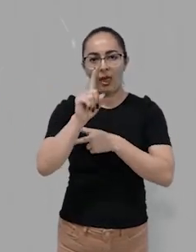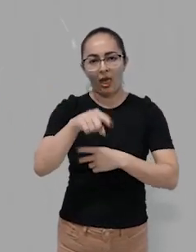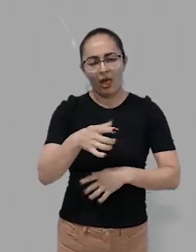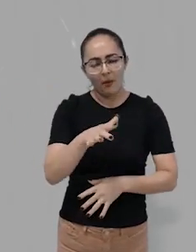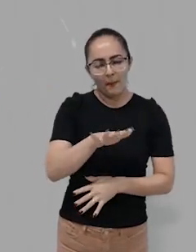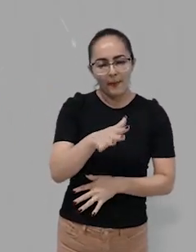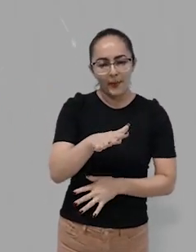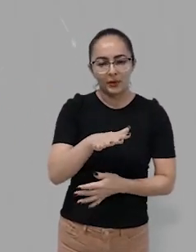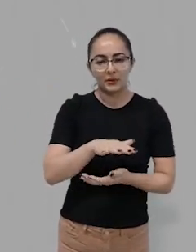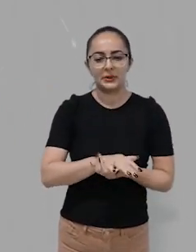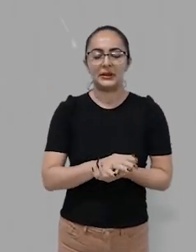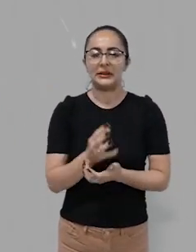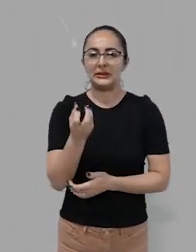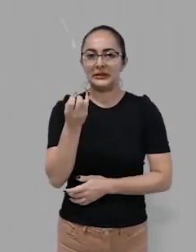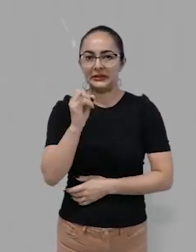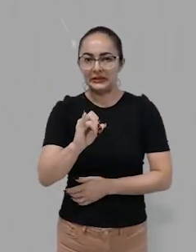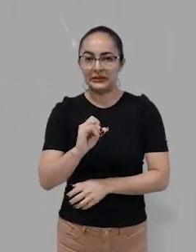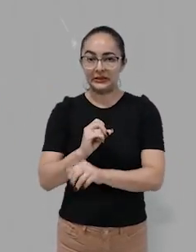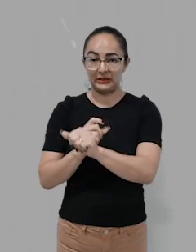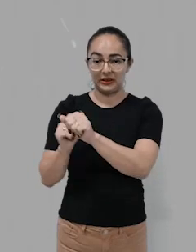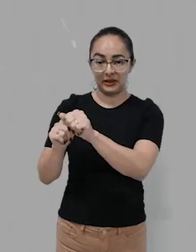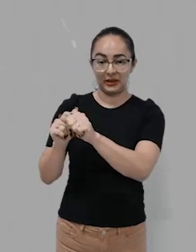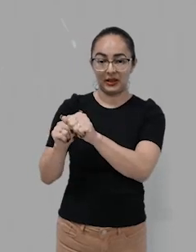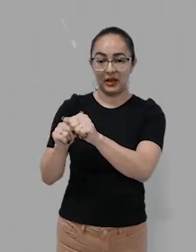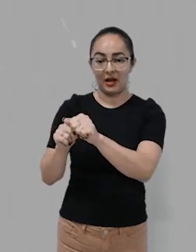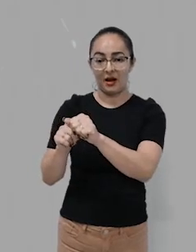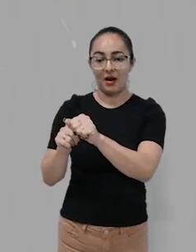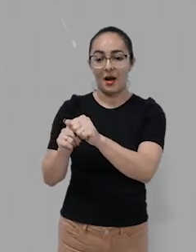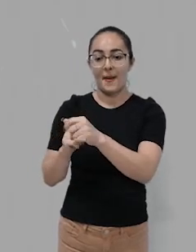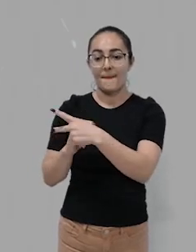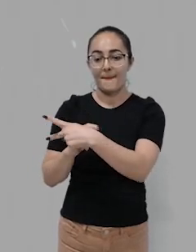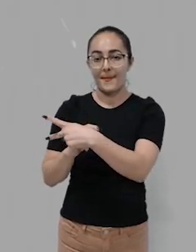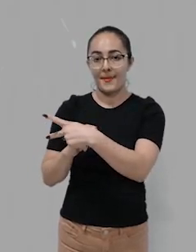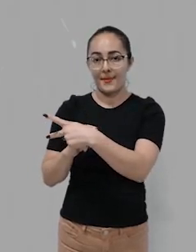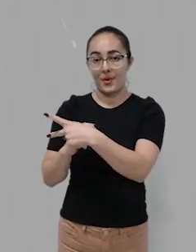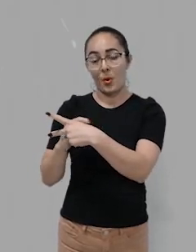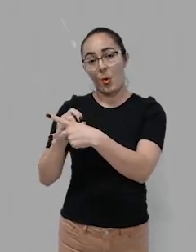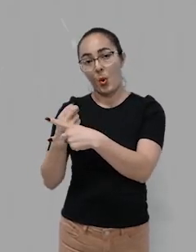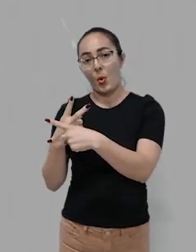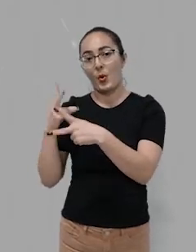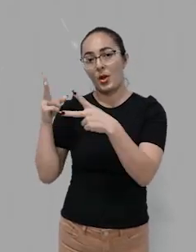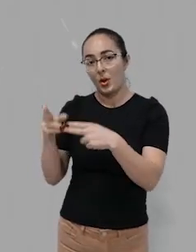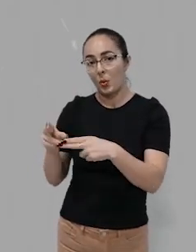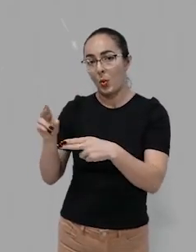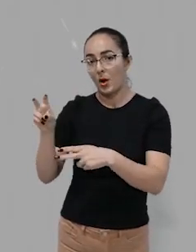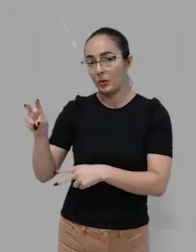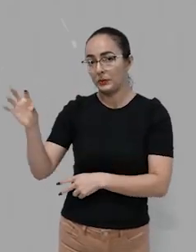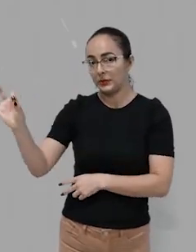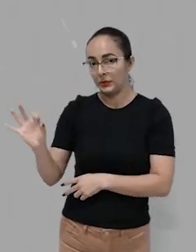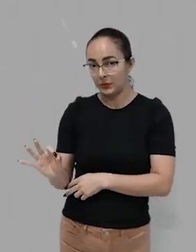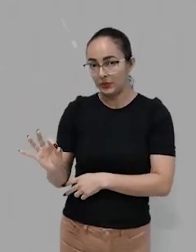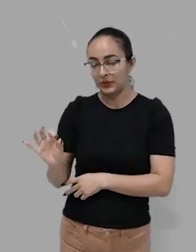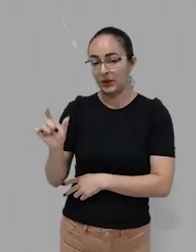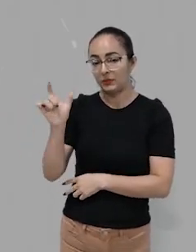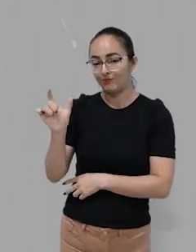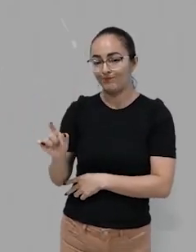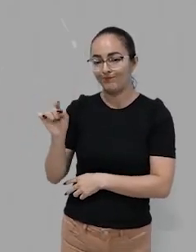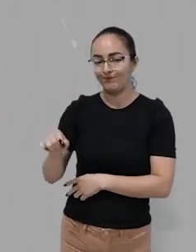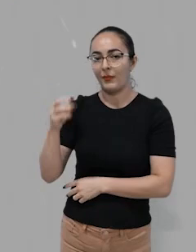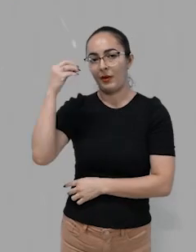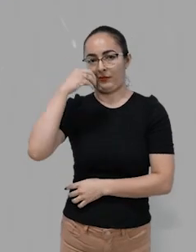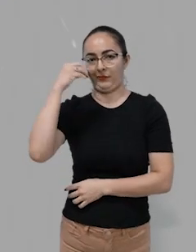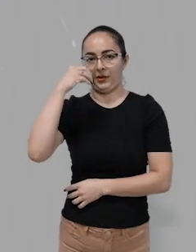íons liberados for inferior, menor do que 5%, esse ácido será considerado um ácido